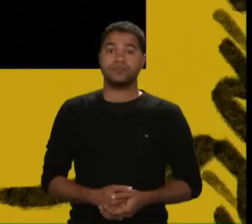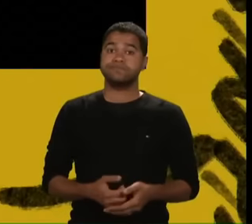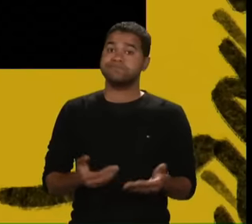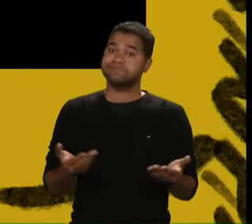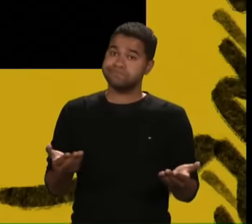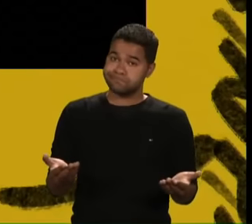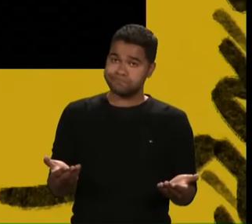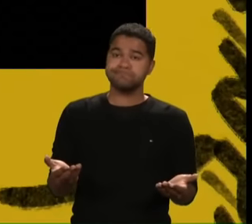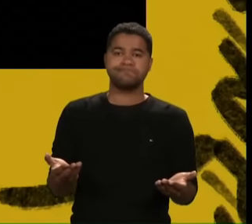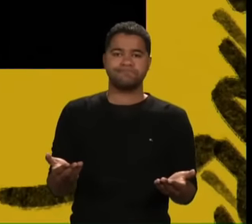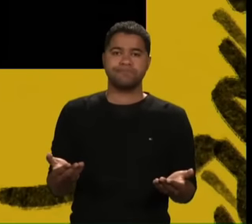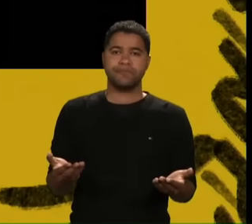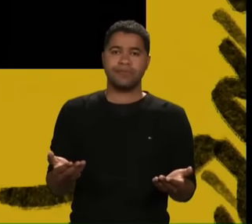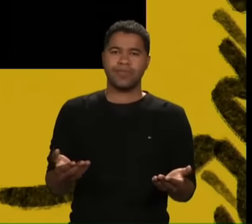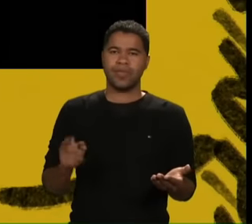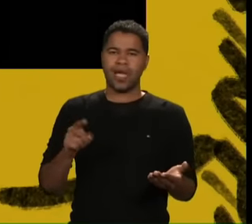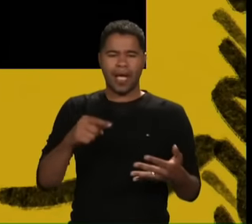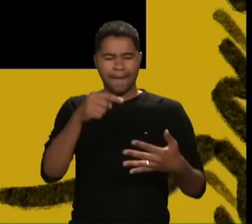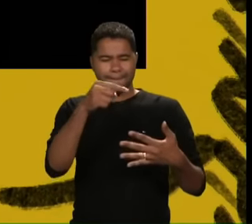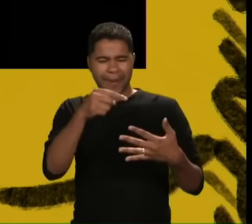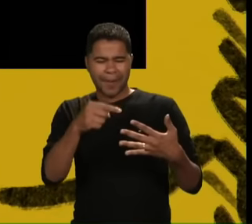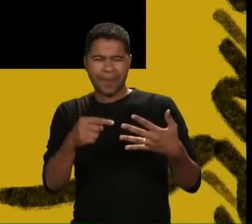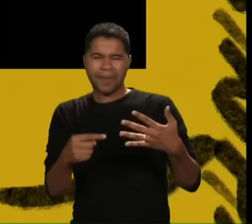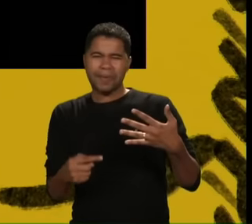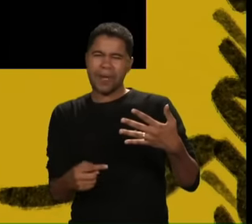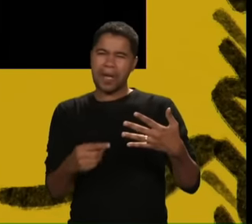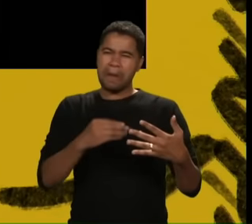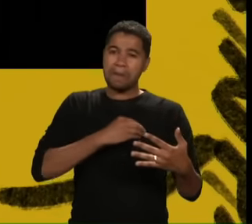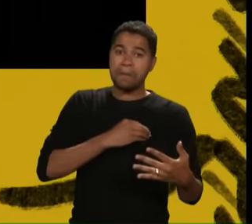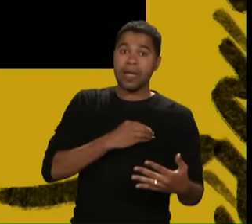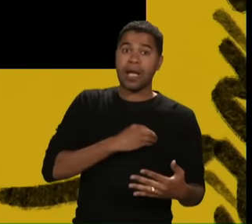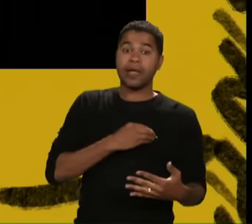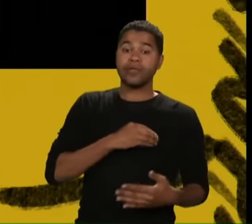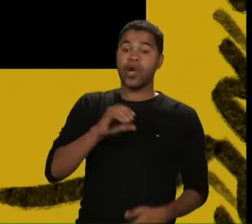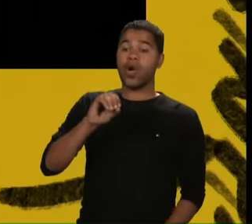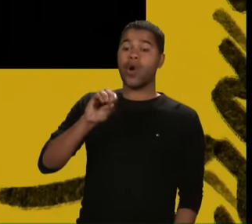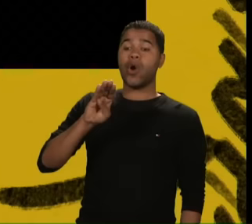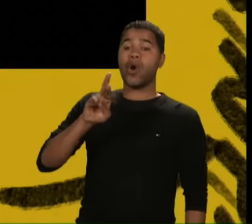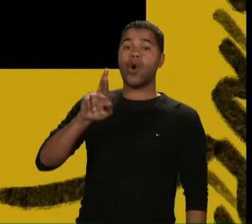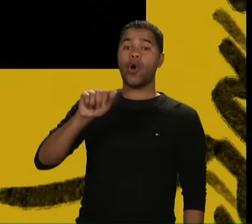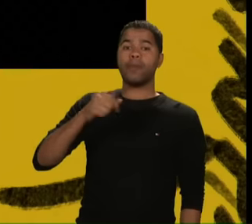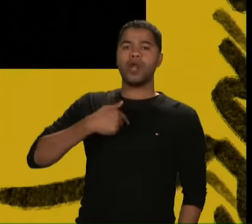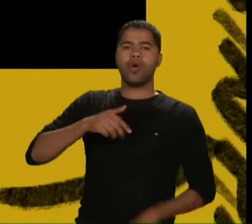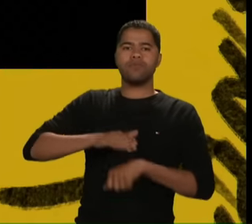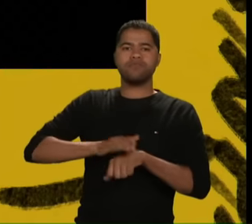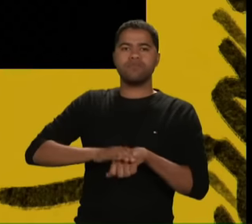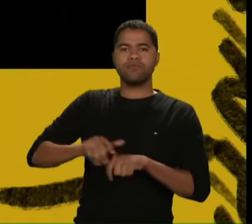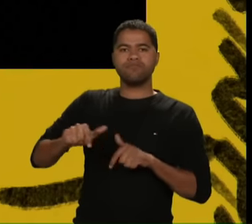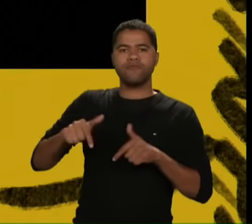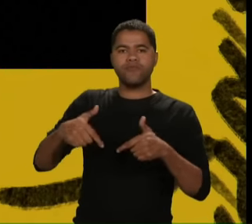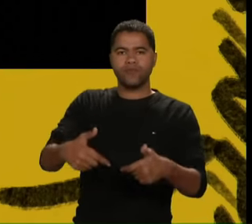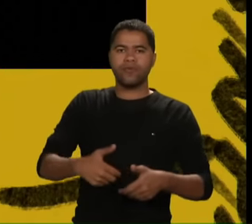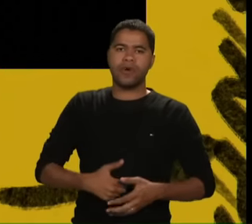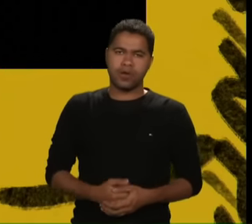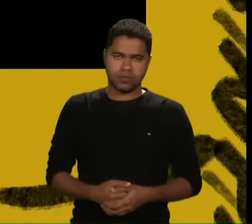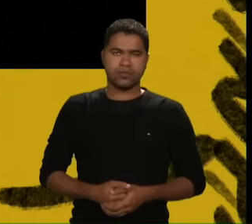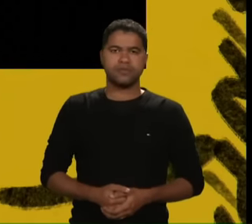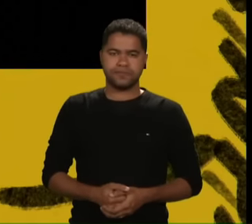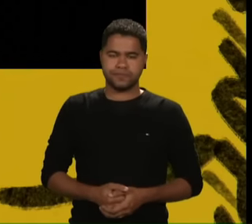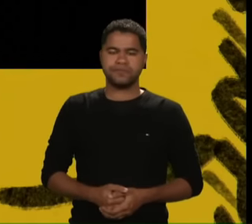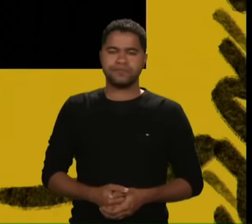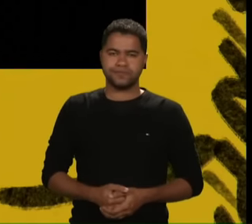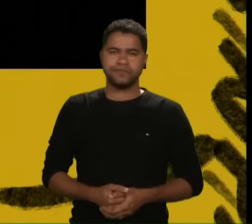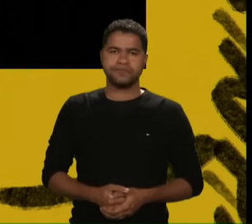ora, as obras da carne, obra é aquilo que eu faço, eu sou para